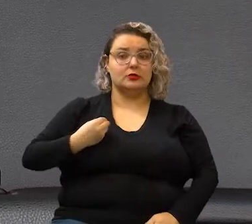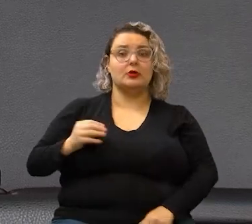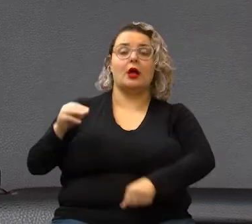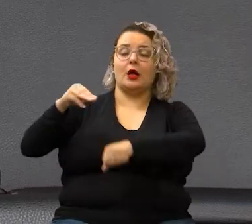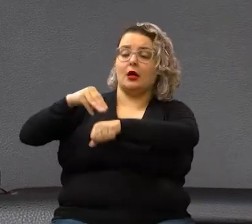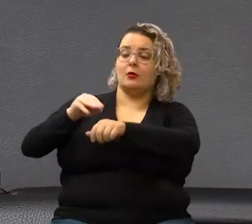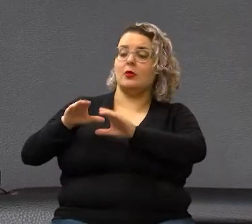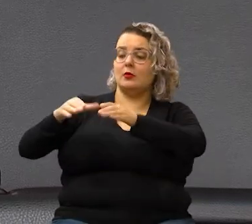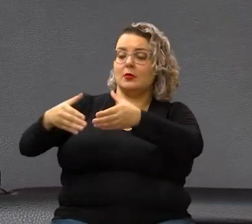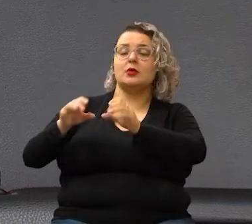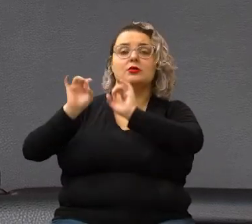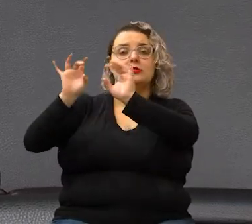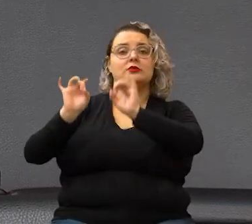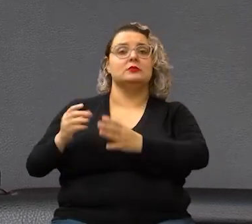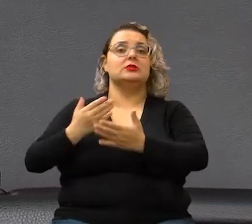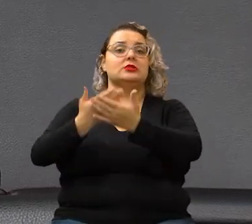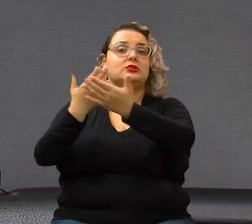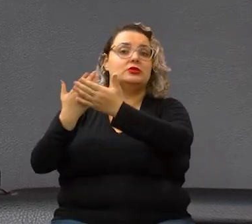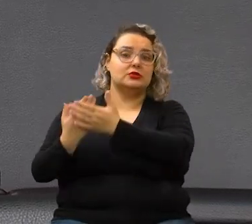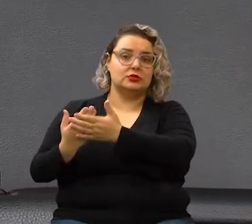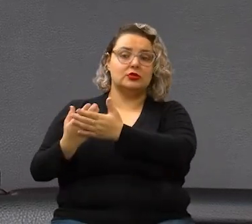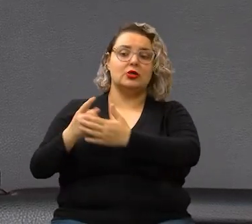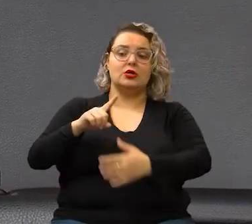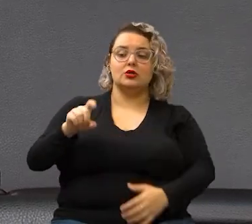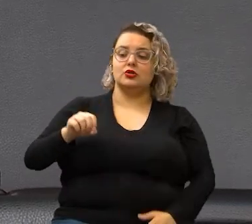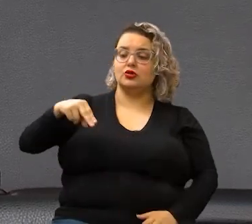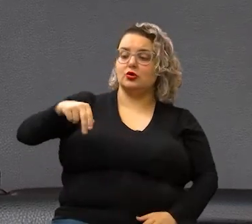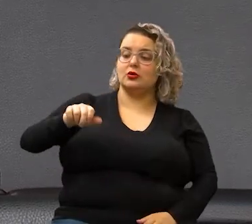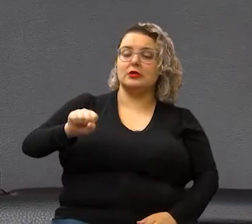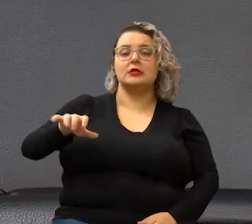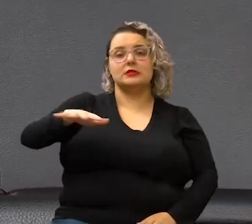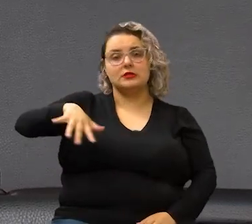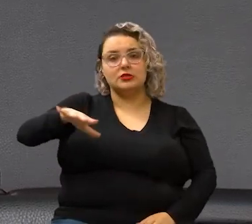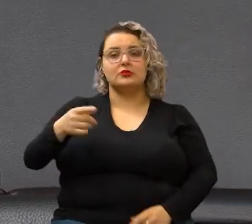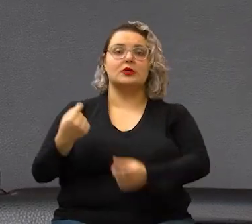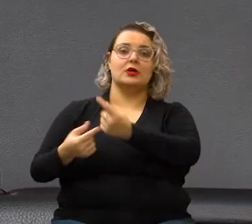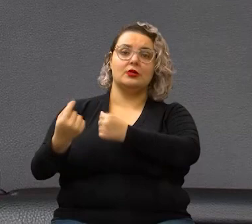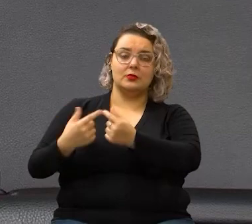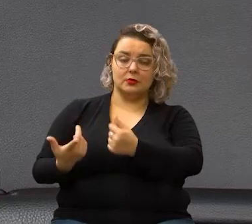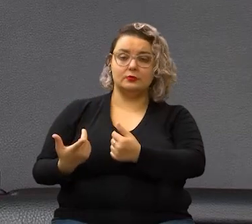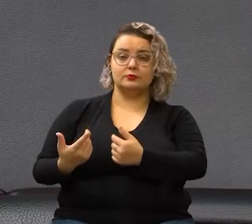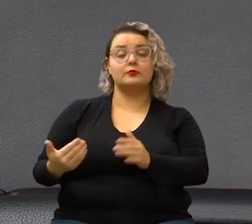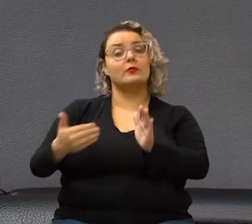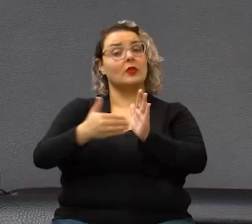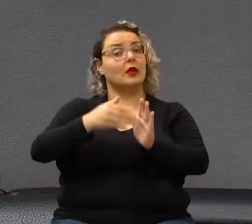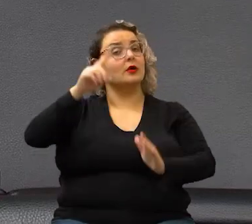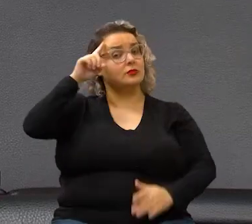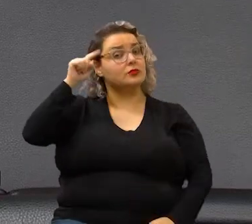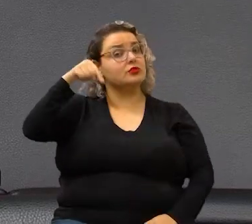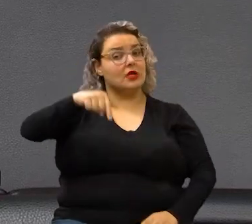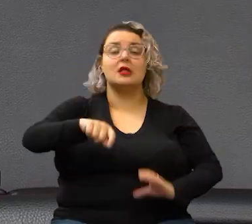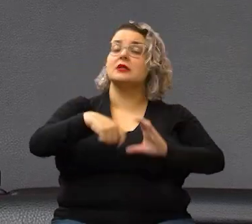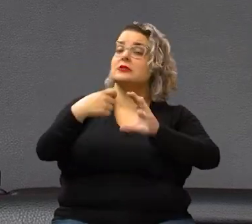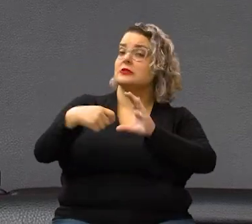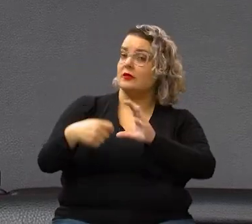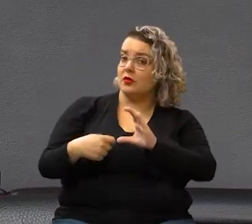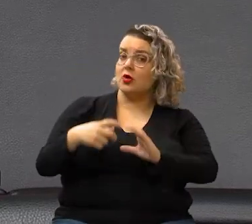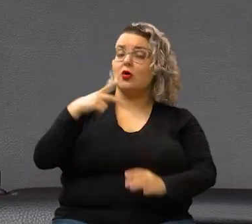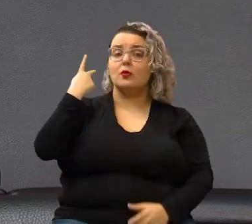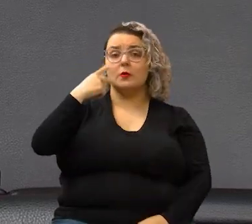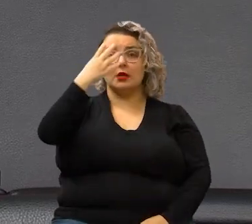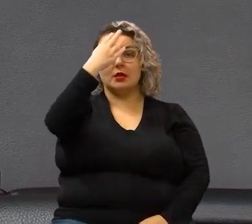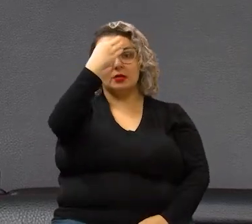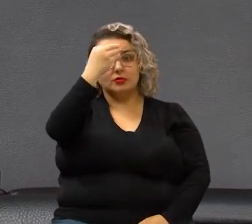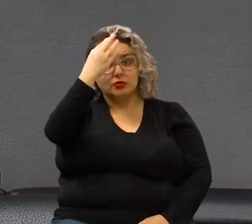Rua e membro da Comissão Especial de Estudos sobre Zonas de Atividade Econômica. Até o dia desta gravação,